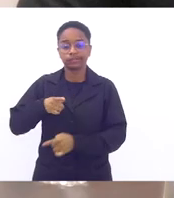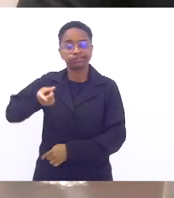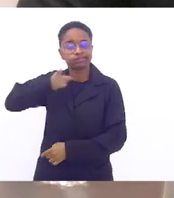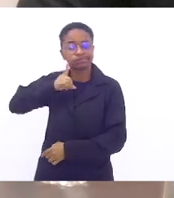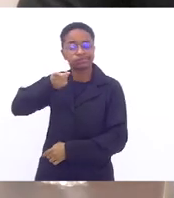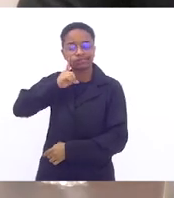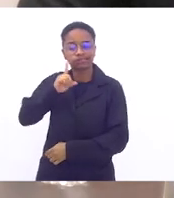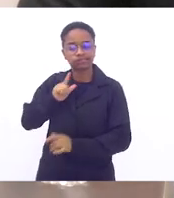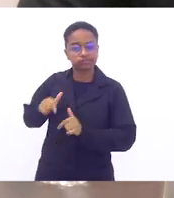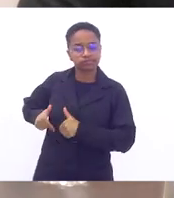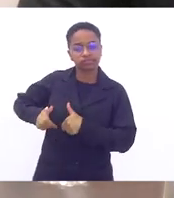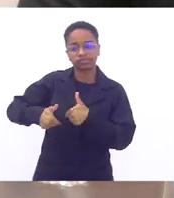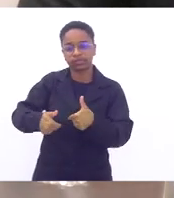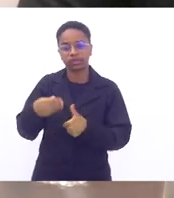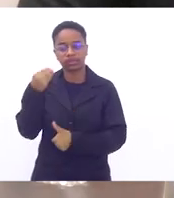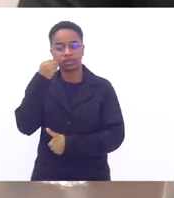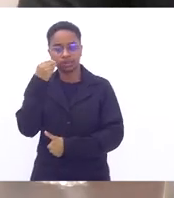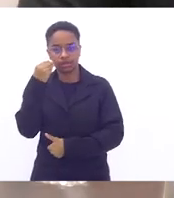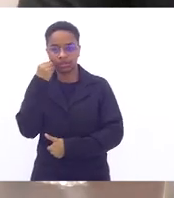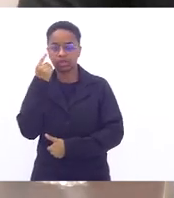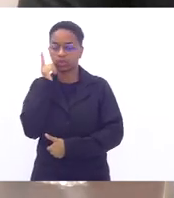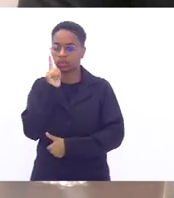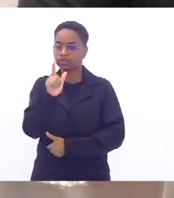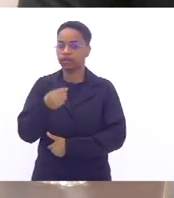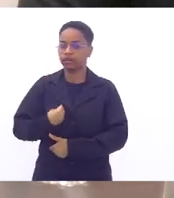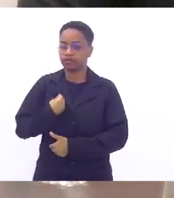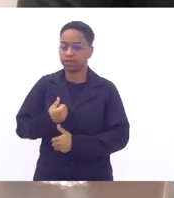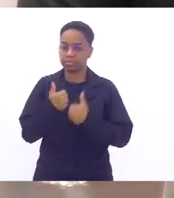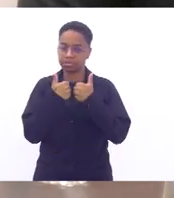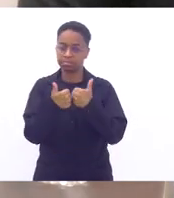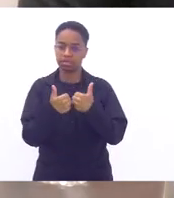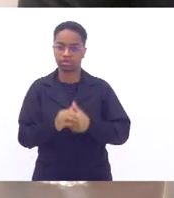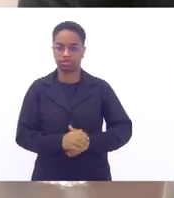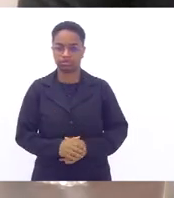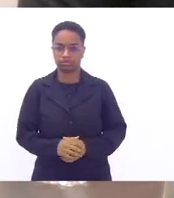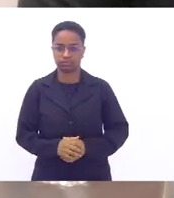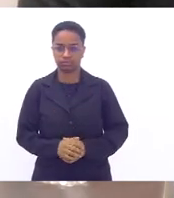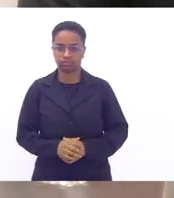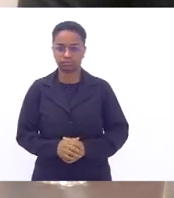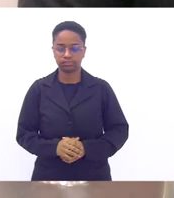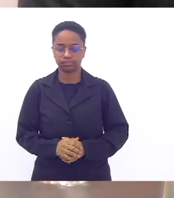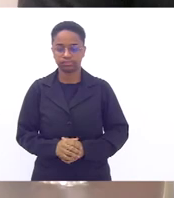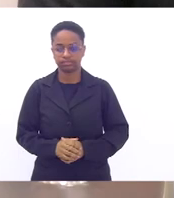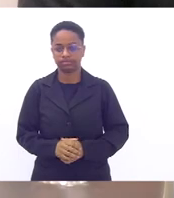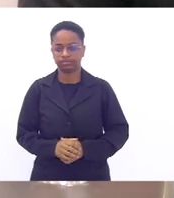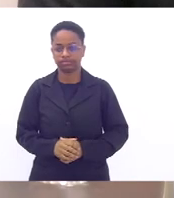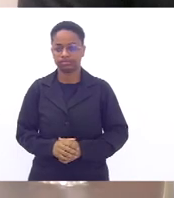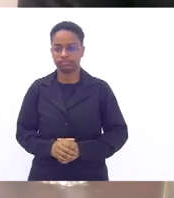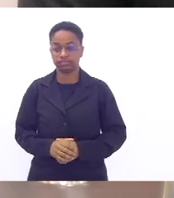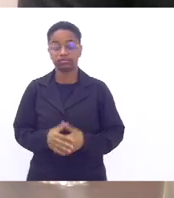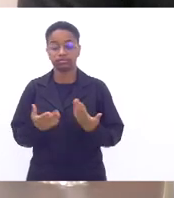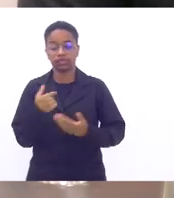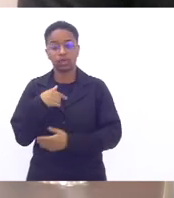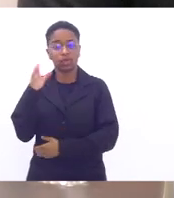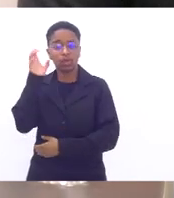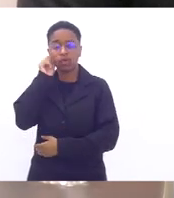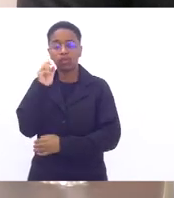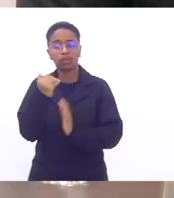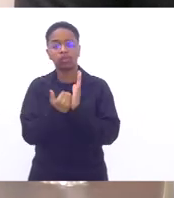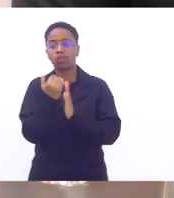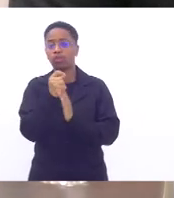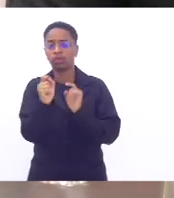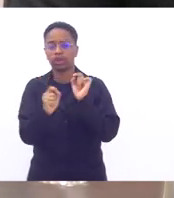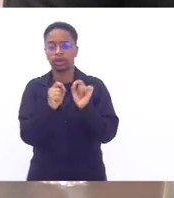lutar para conseguir ter uma vida plena E o que mais escutei foi isso eles não